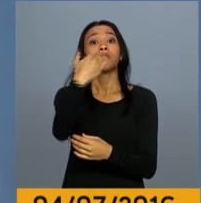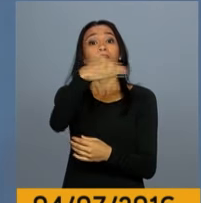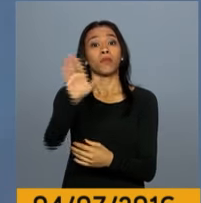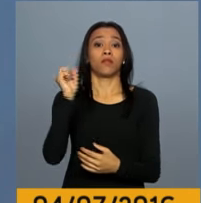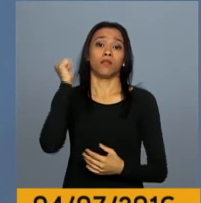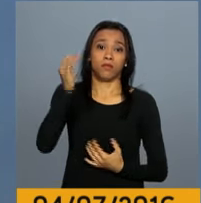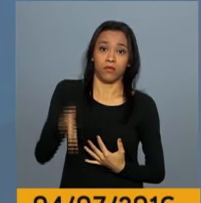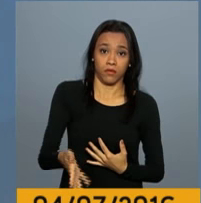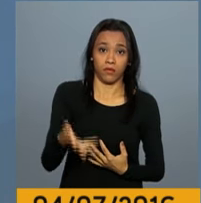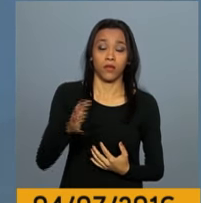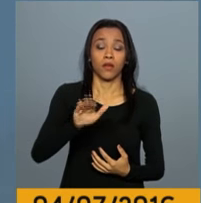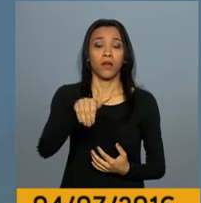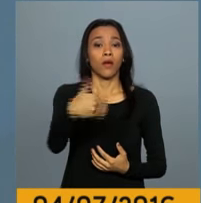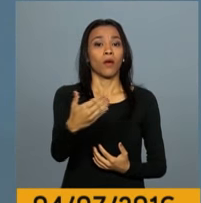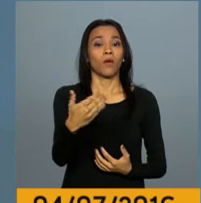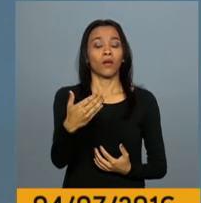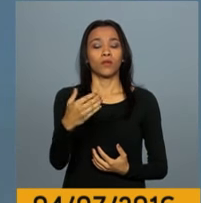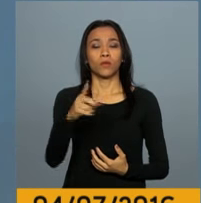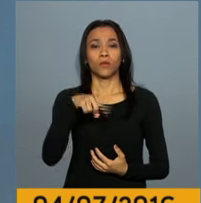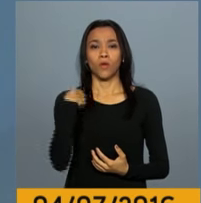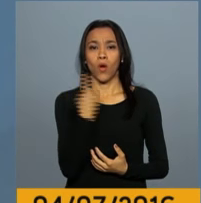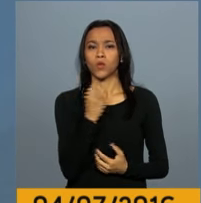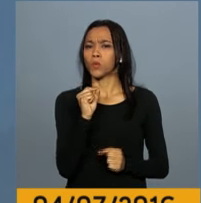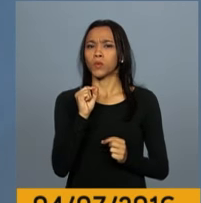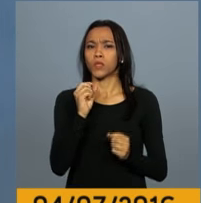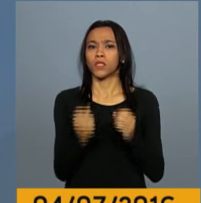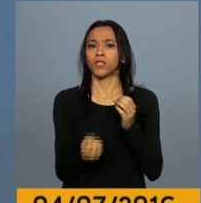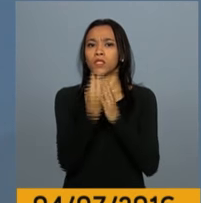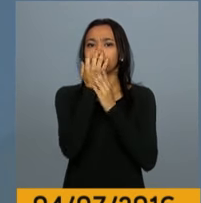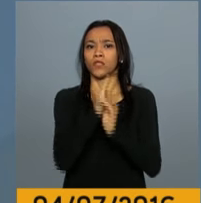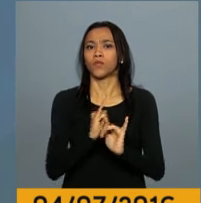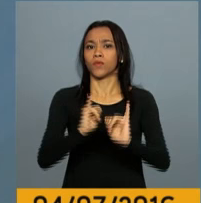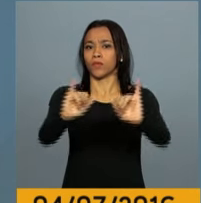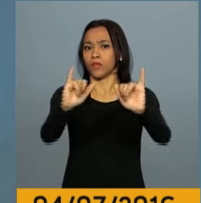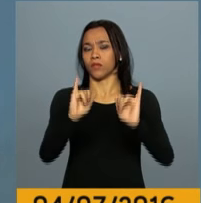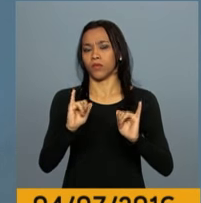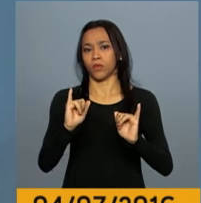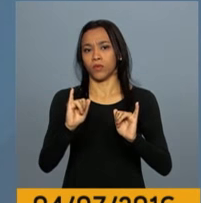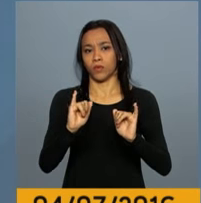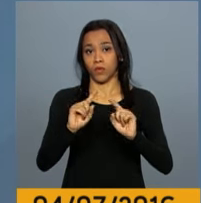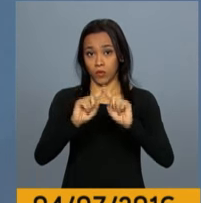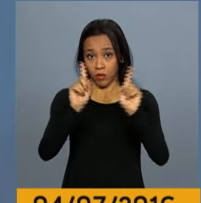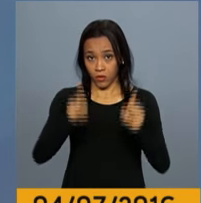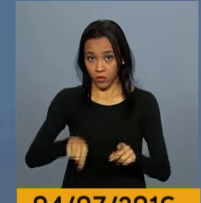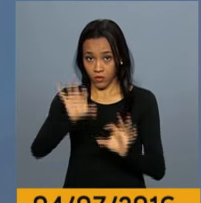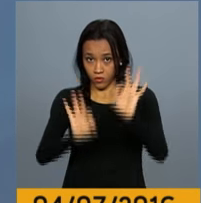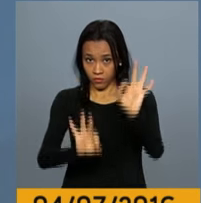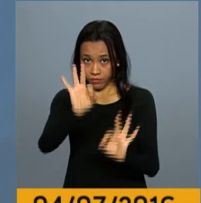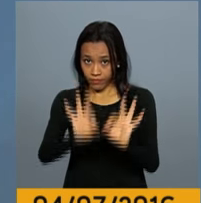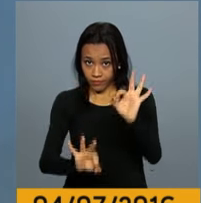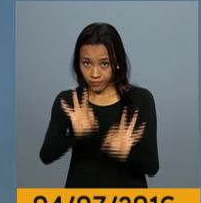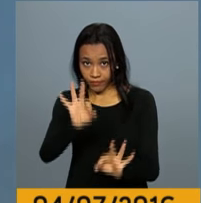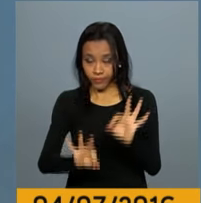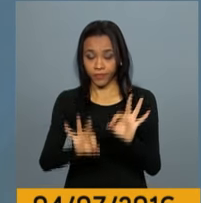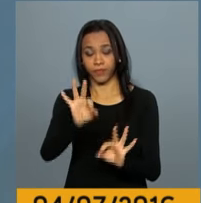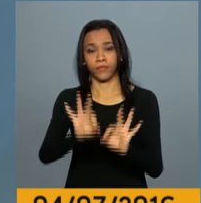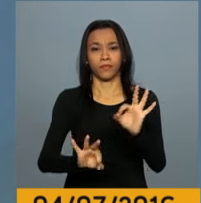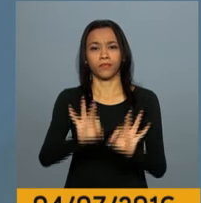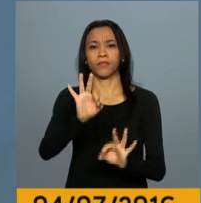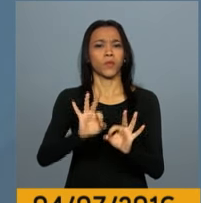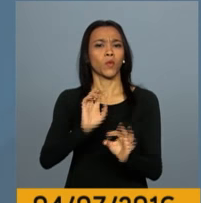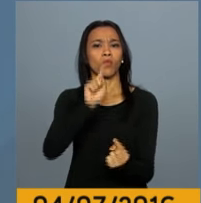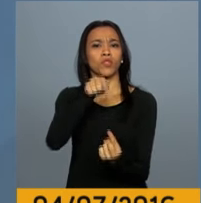Quando nós agora lançamos um plano para